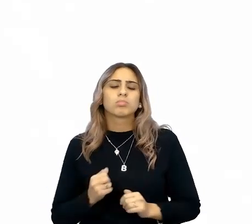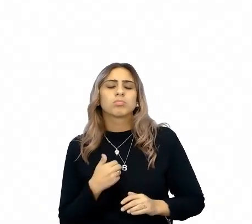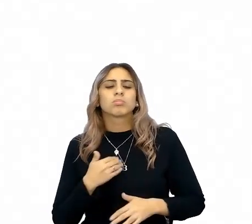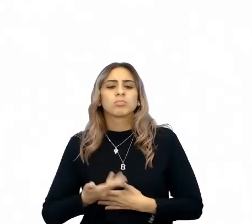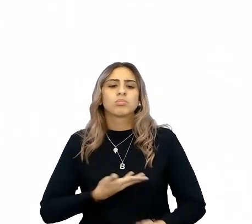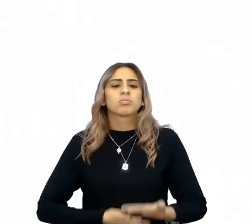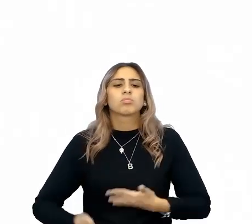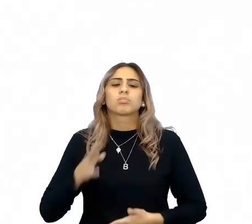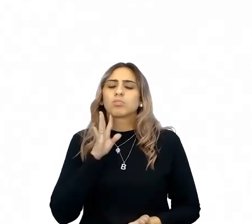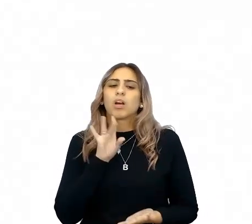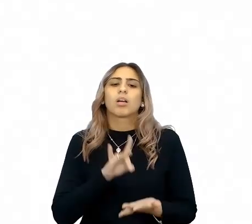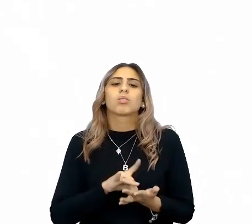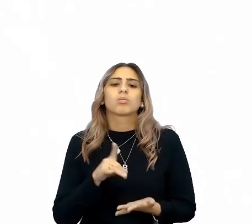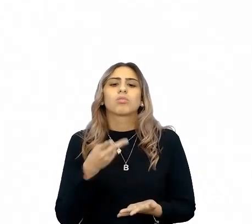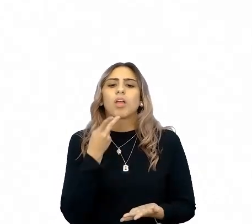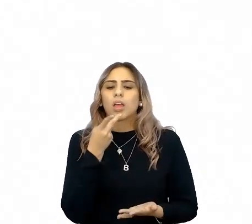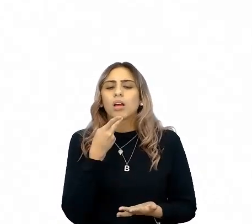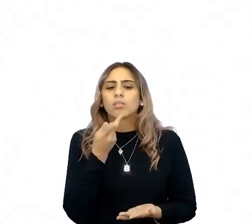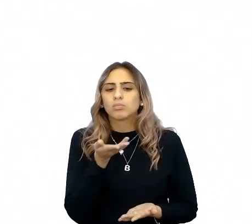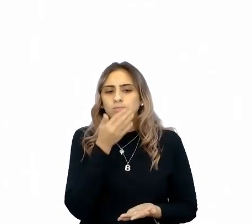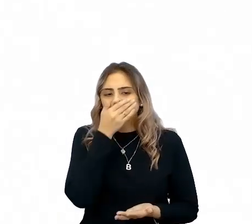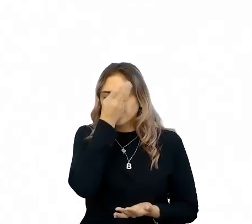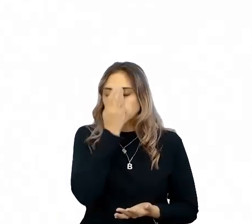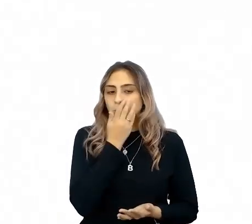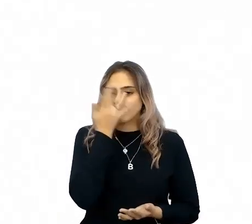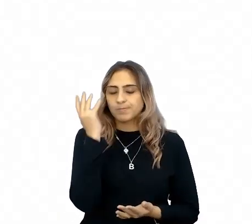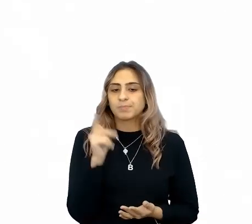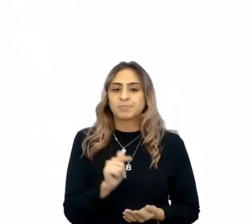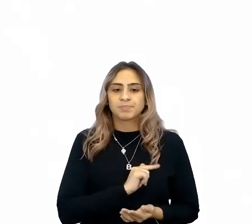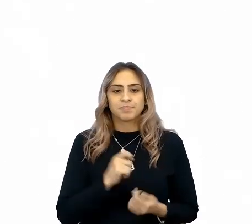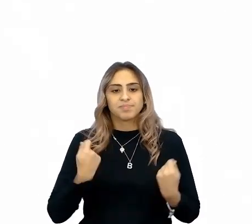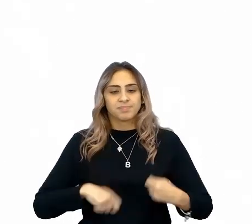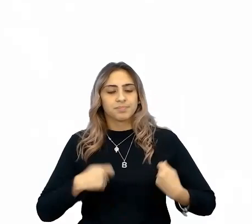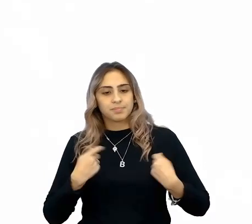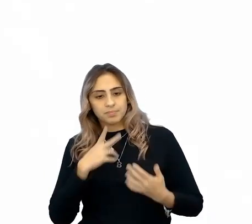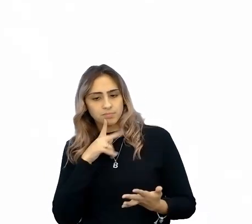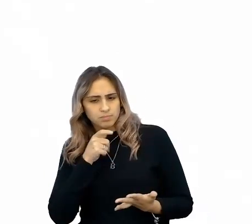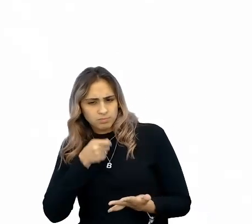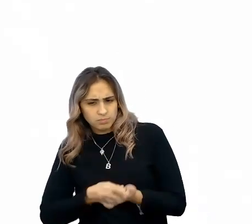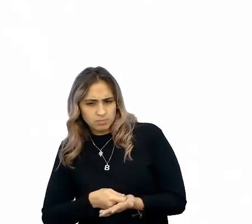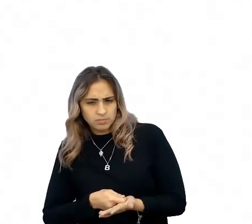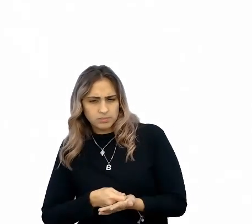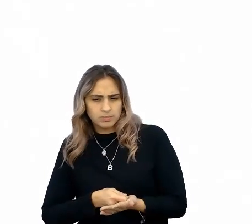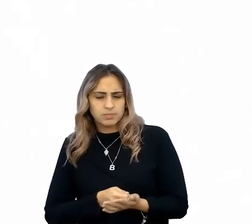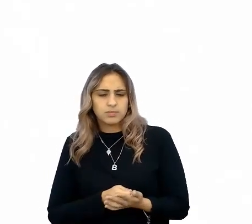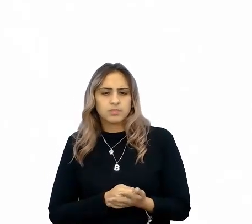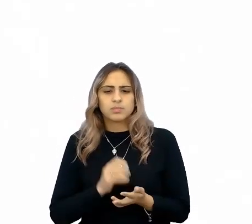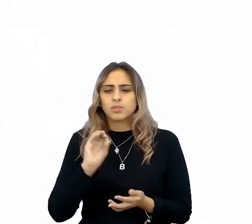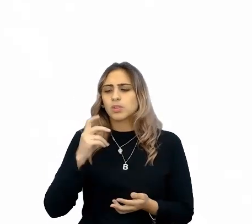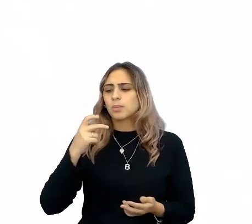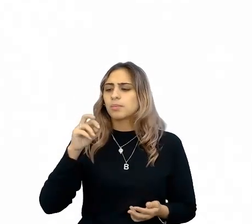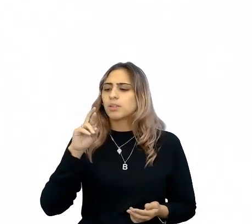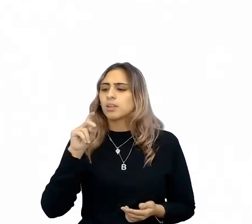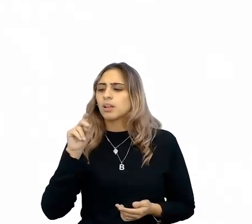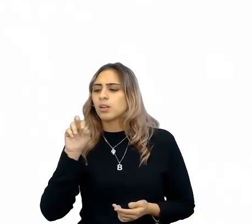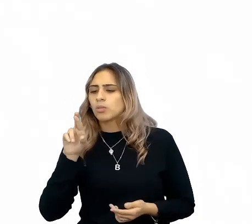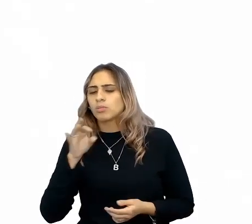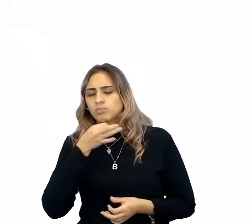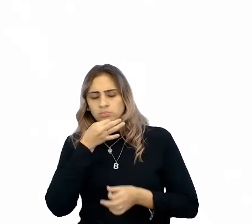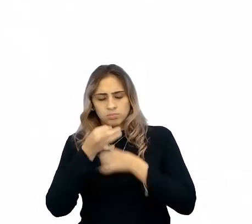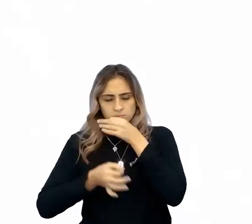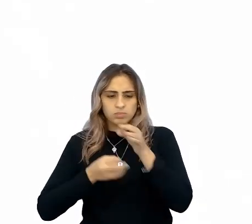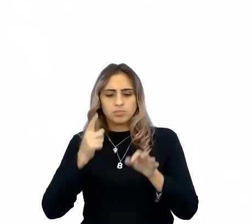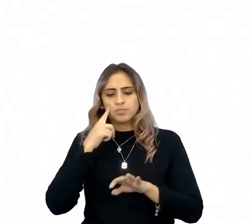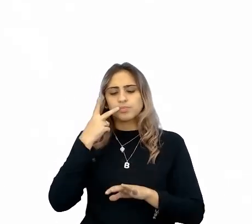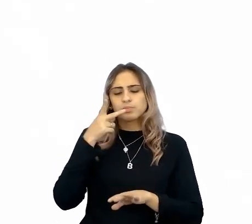fato comentado. Em função disso, terão que decidir os operadores argumentativos